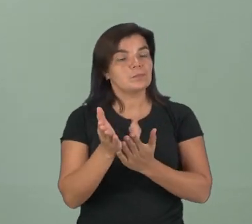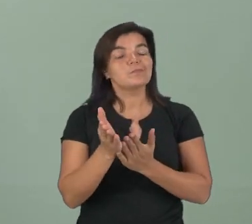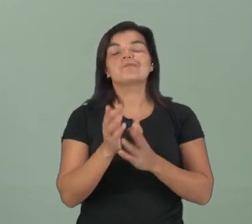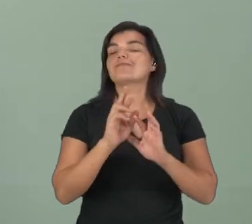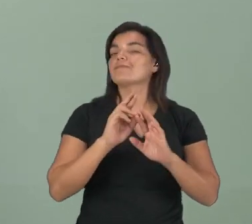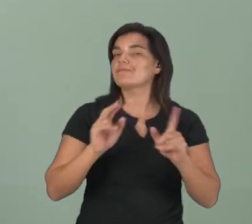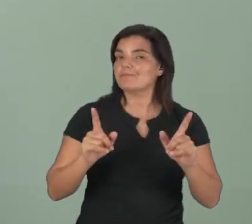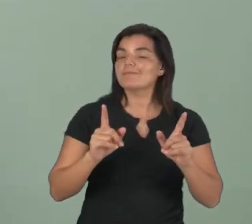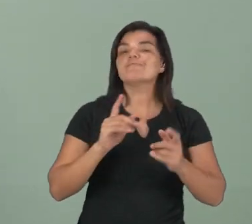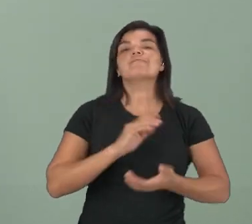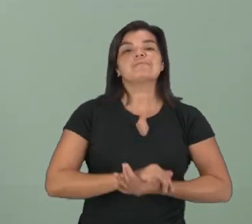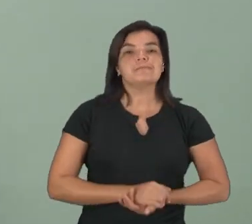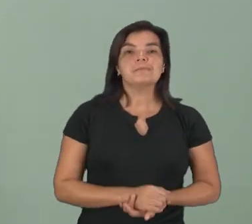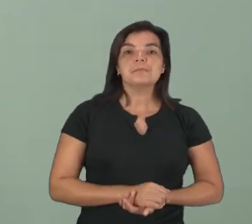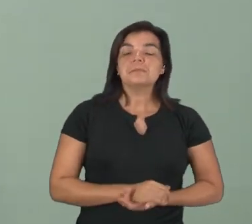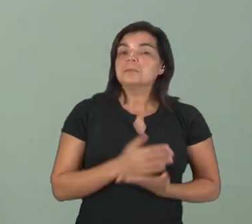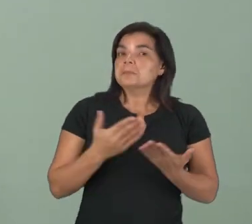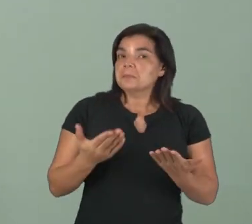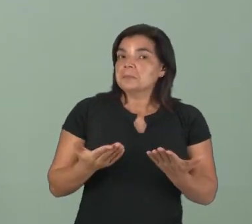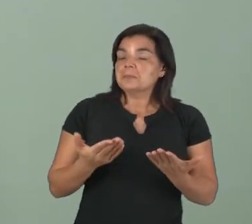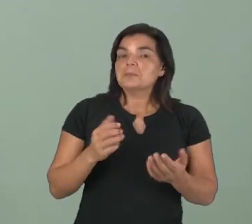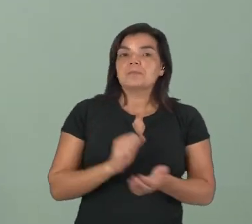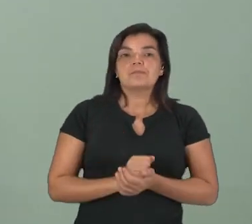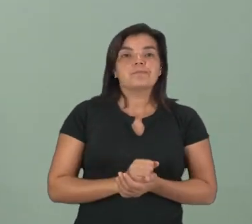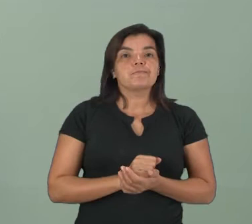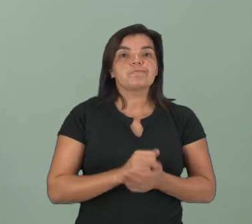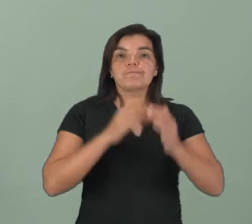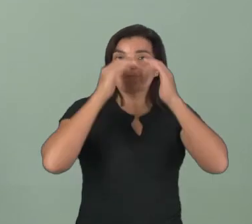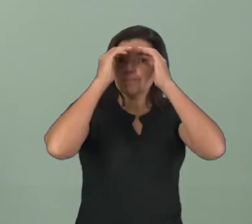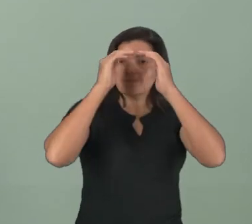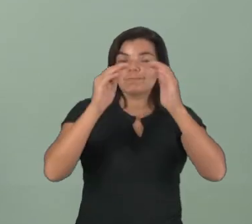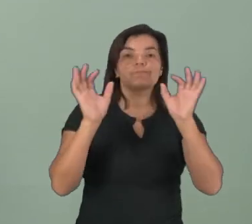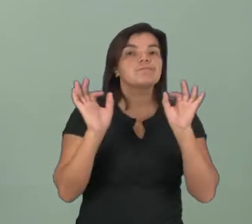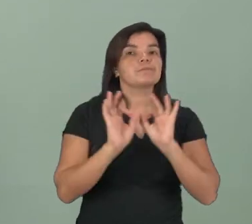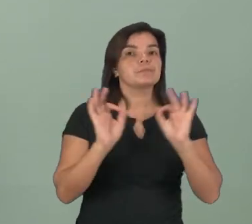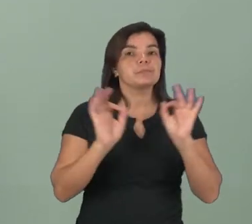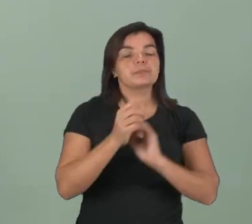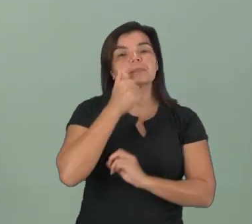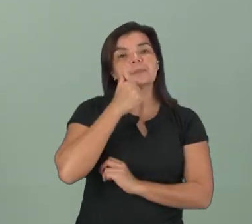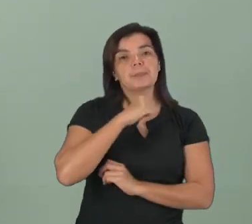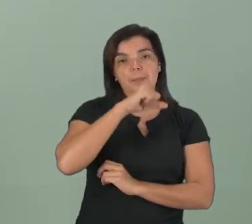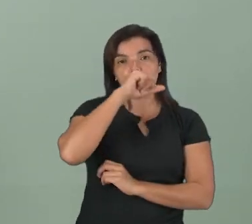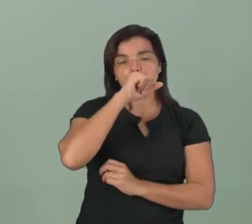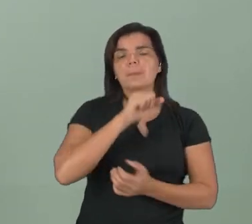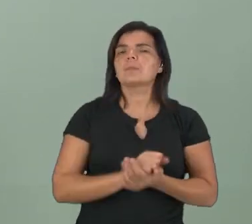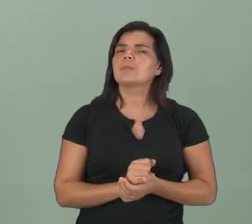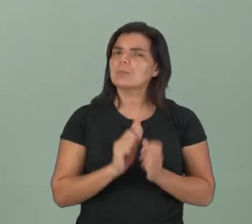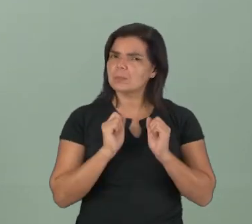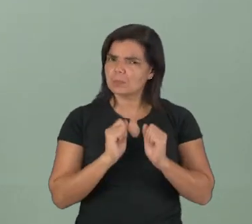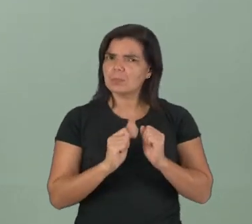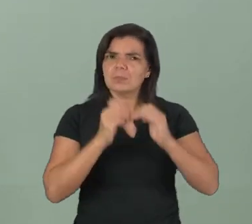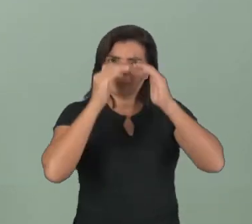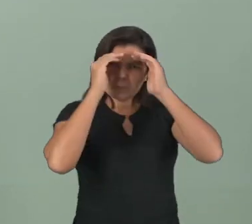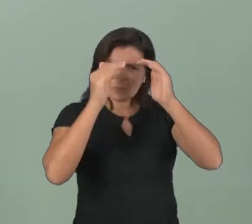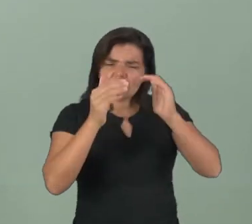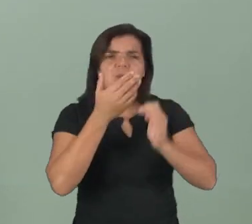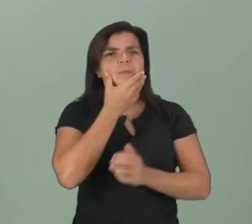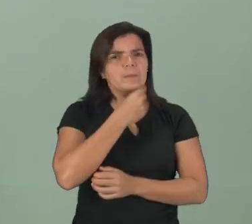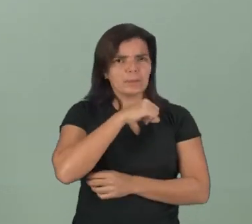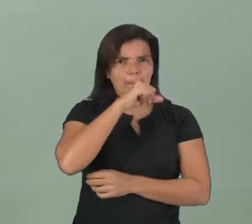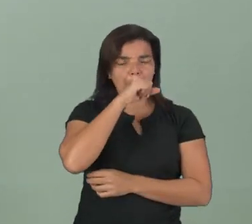percurso? Não, ela desobedeceu a mãe dela. E nós podemos desobedecer aos nossos